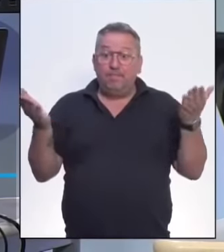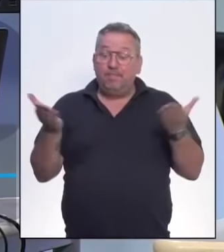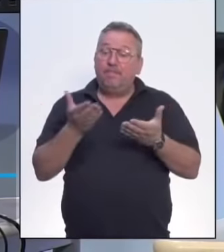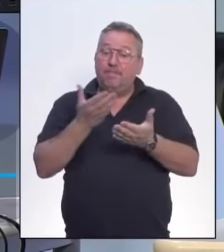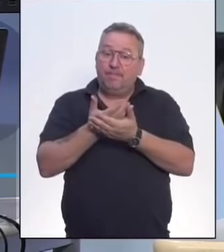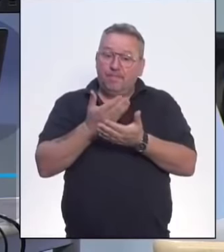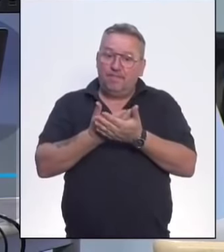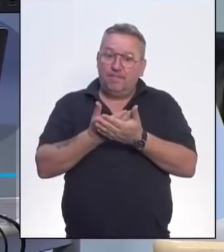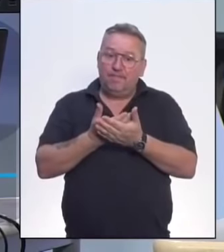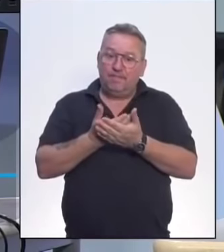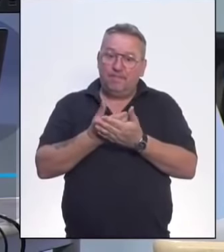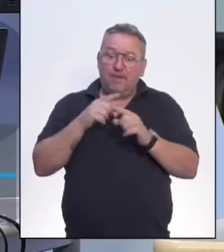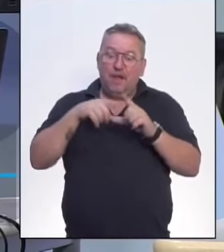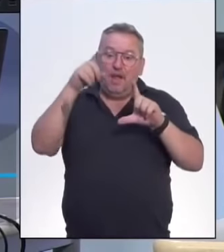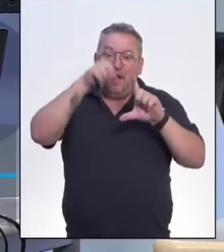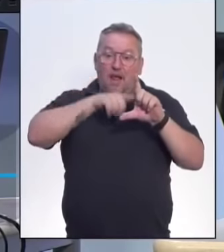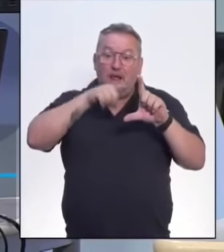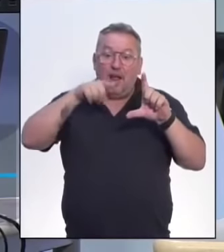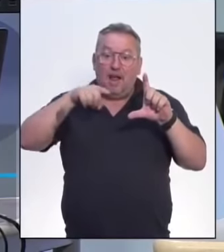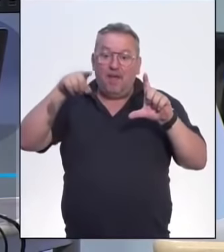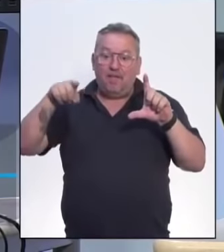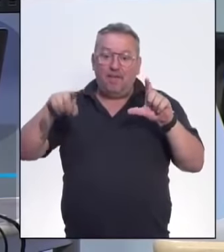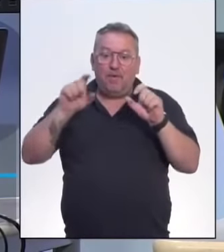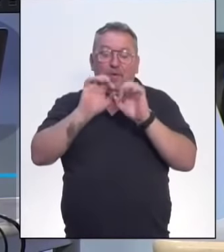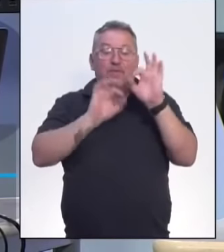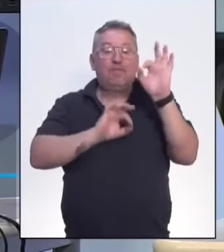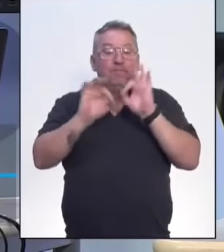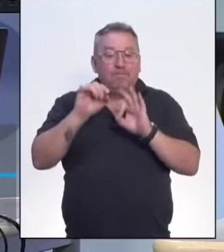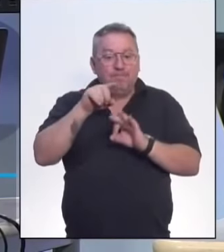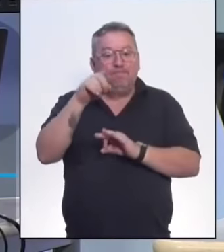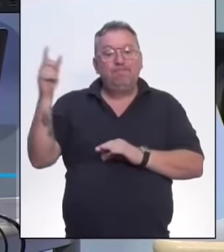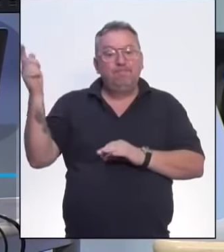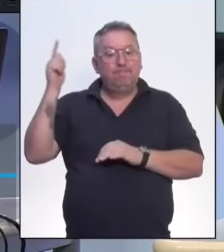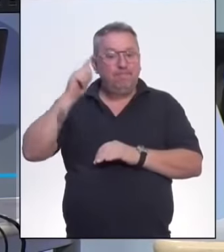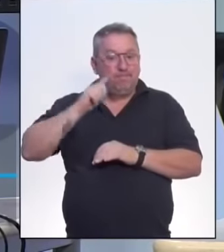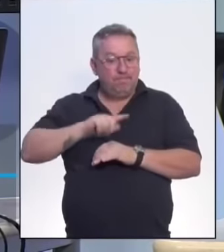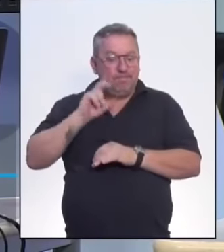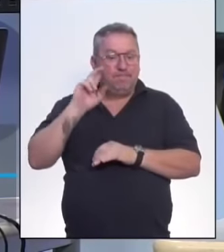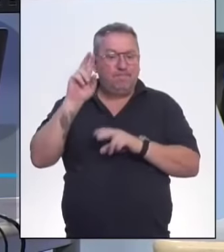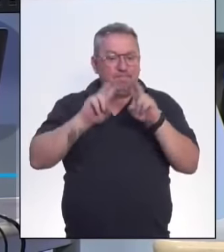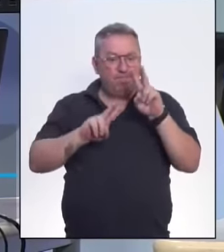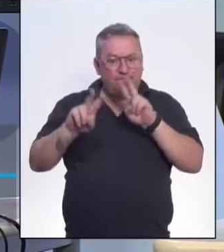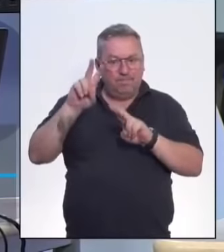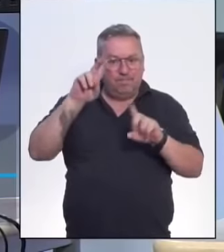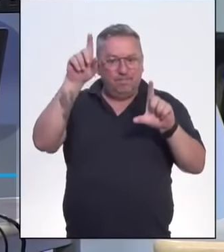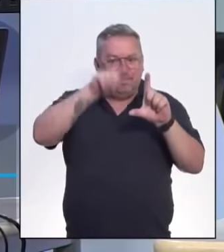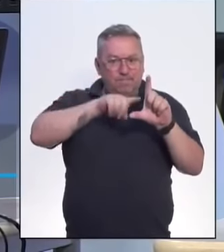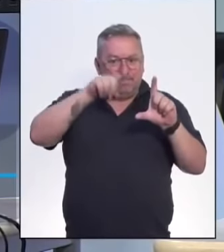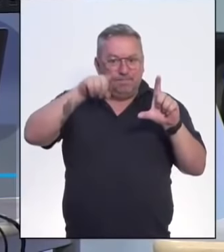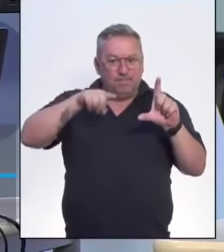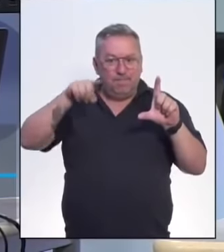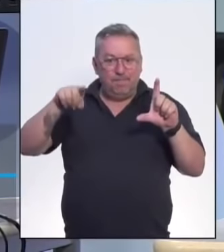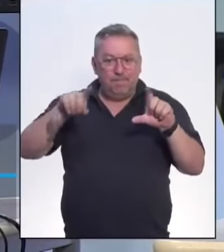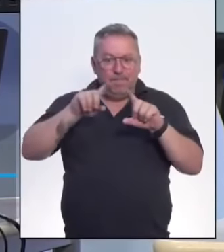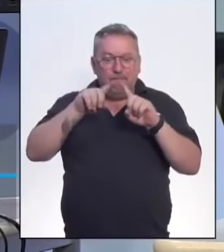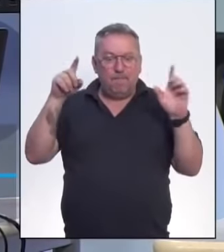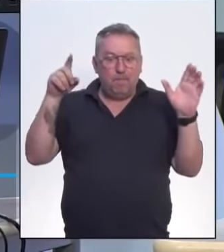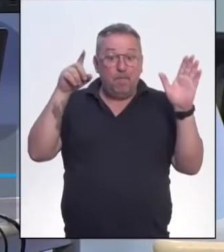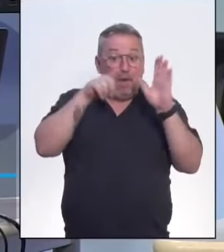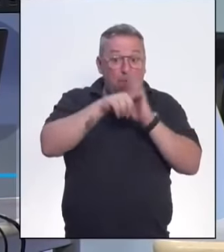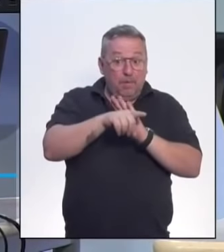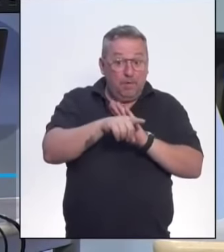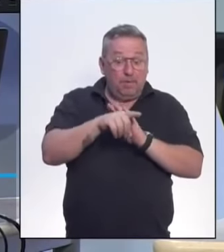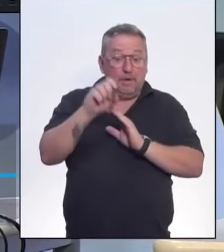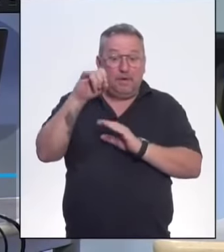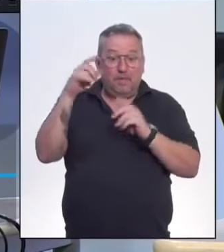aula é de gráficos e a gente vai montar uma estrutura que você consiga visualizar os gráficos, né? A gente vai deixar a pergunta e,